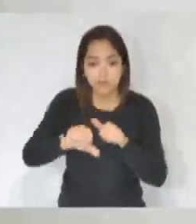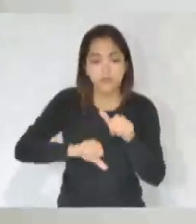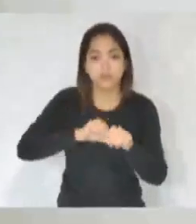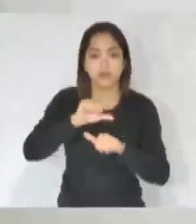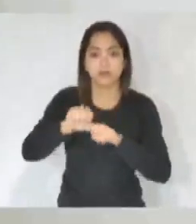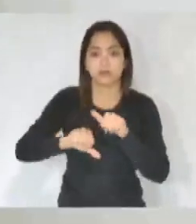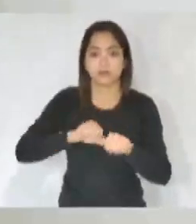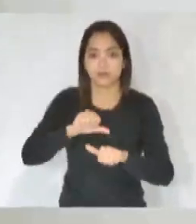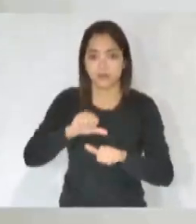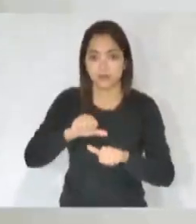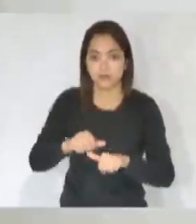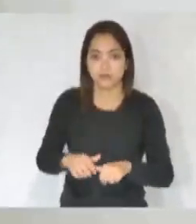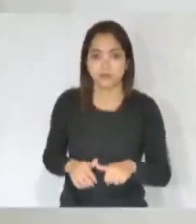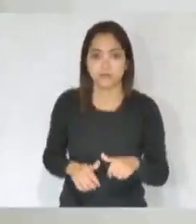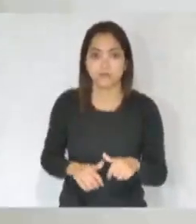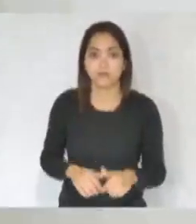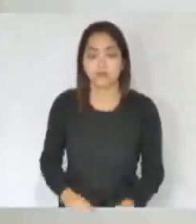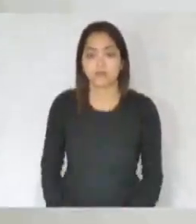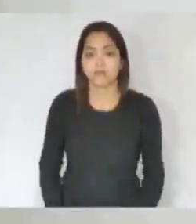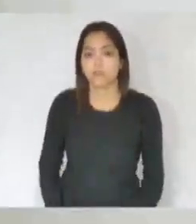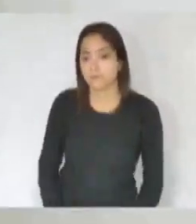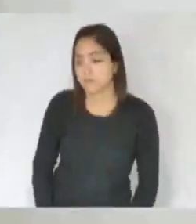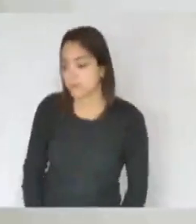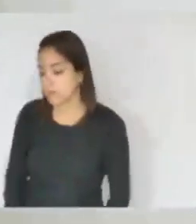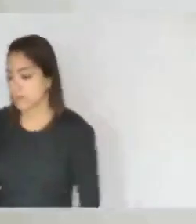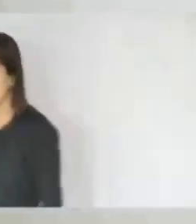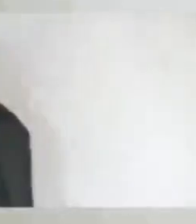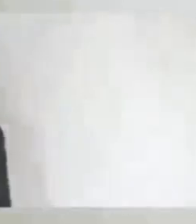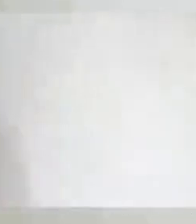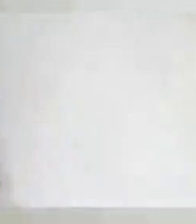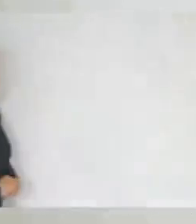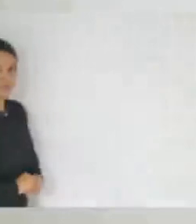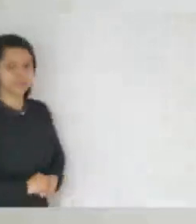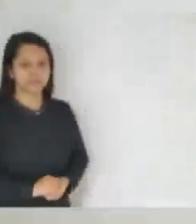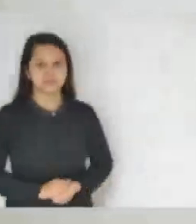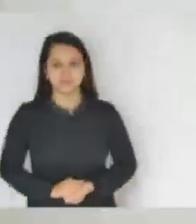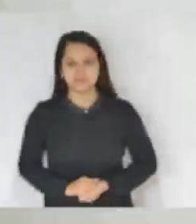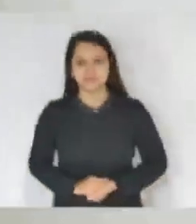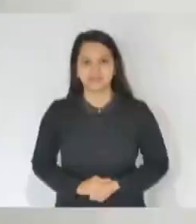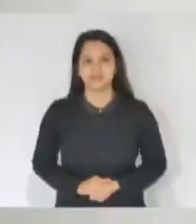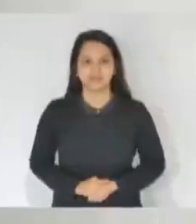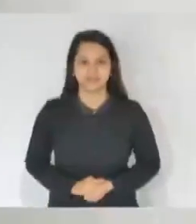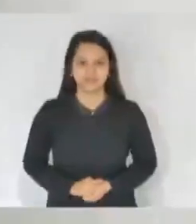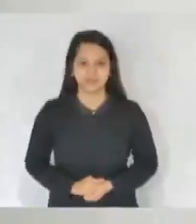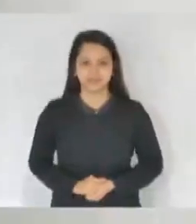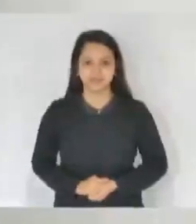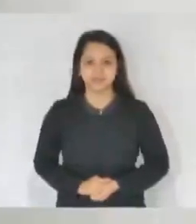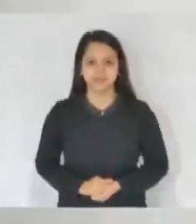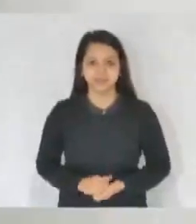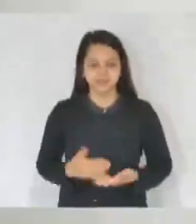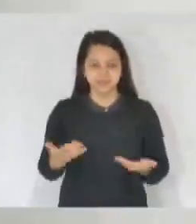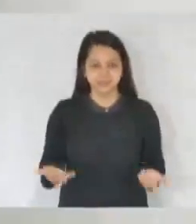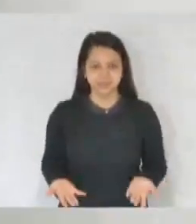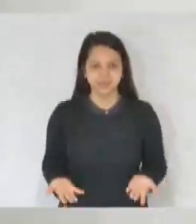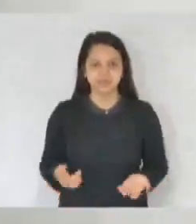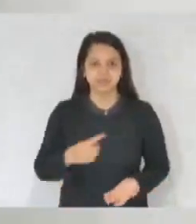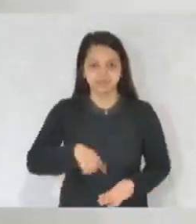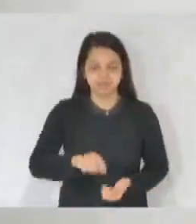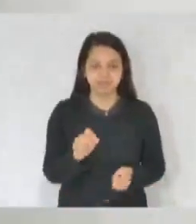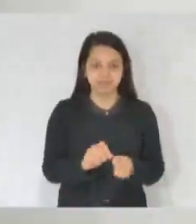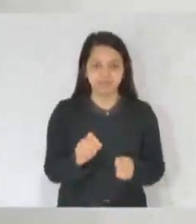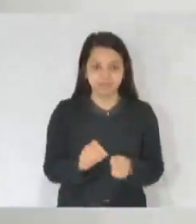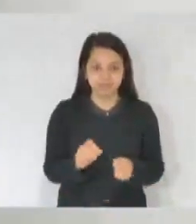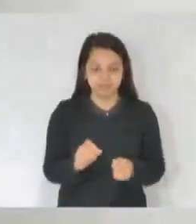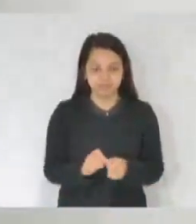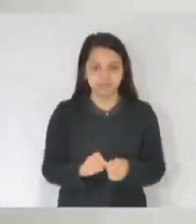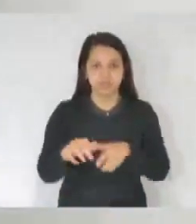um grande desafio de mudança de mindset, de revisão de conceitos, né, do nosso fazer. E o movimento